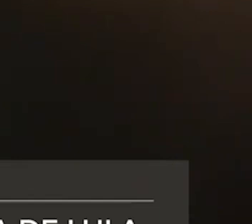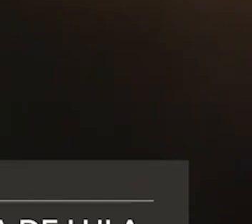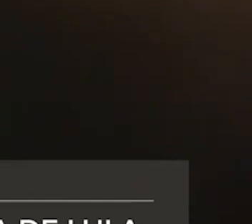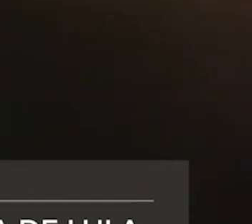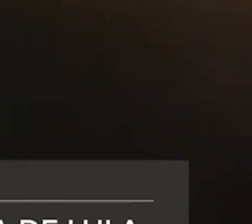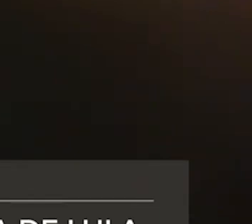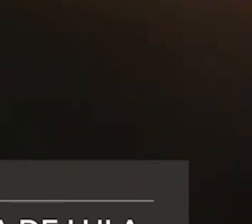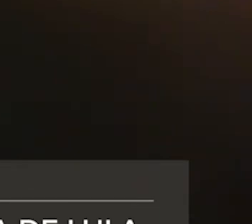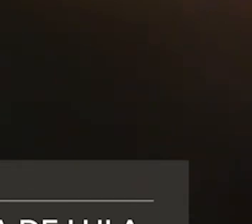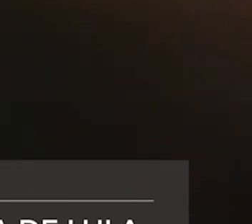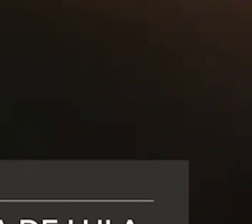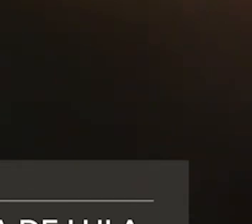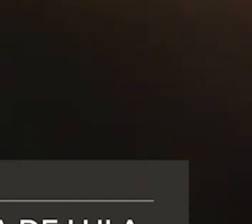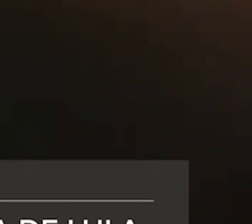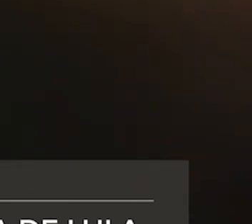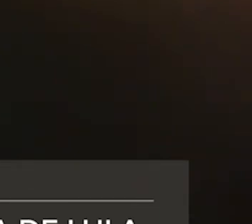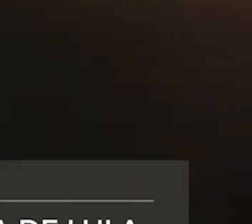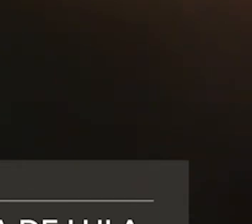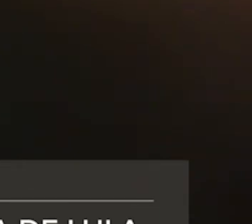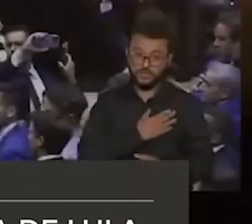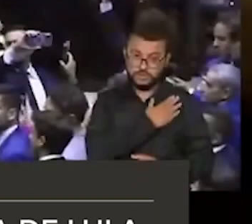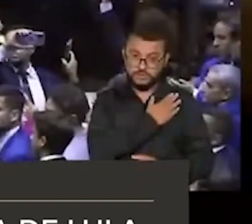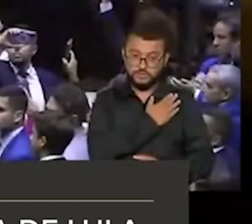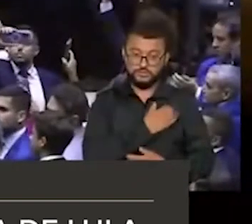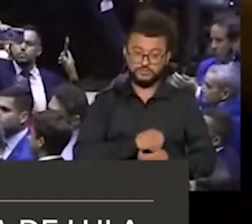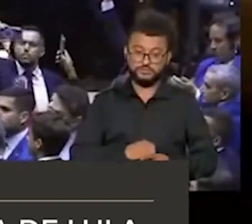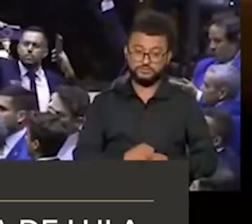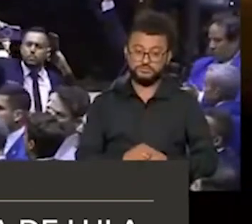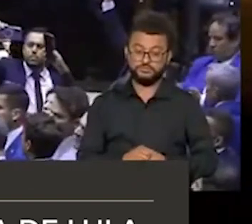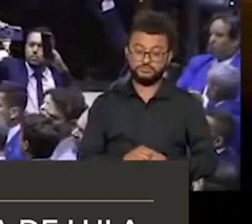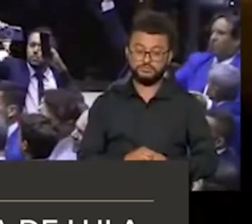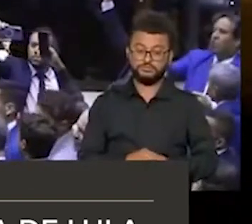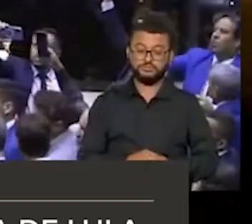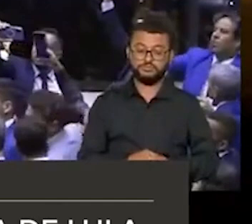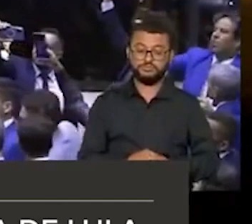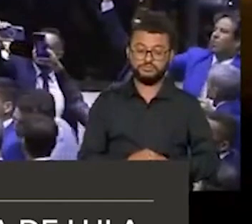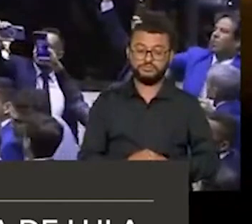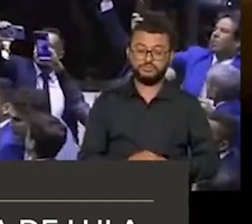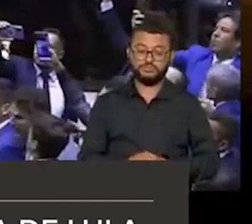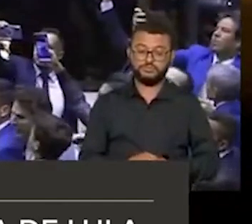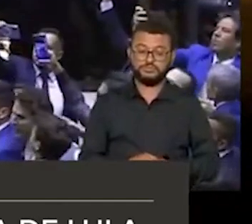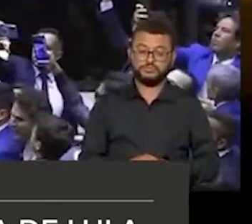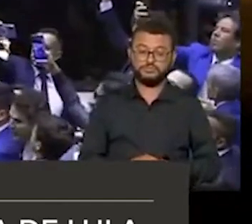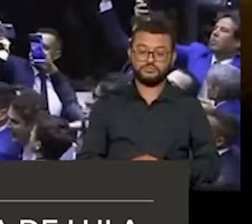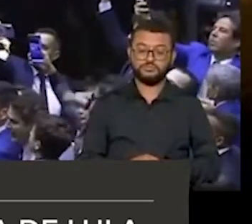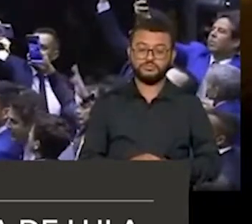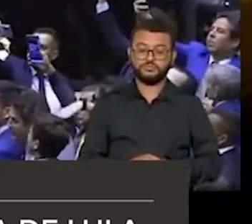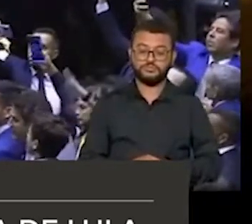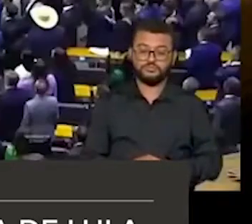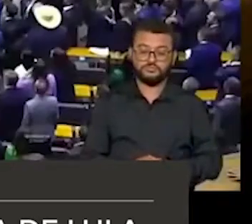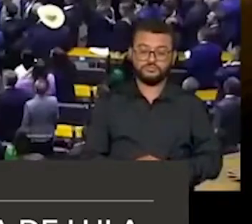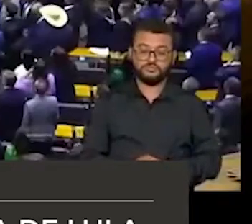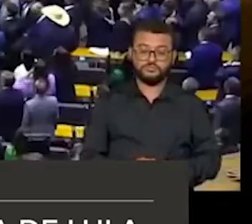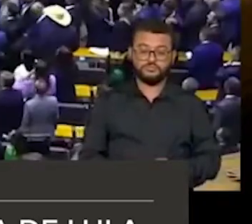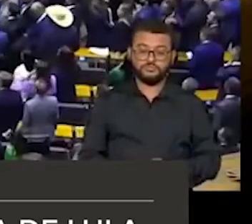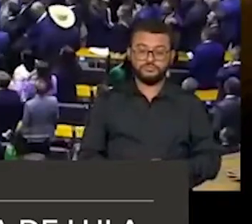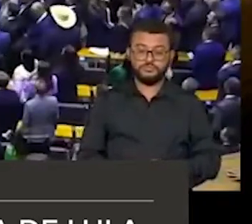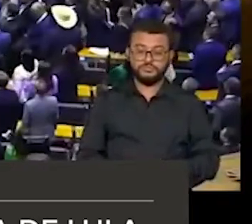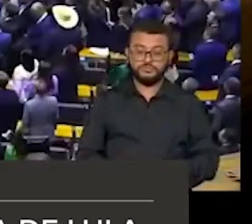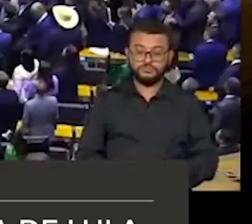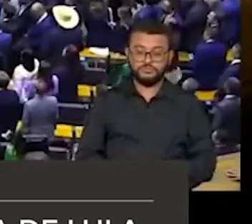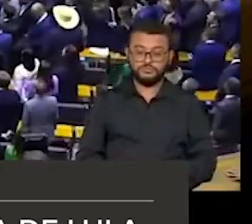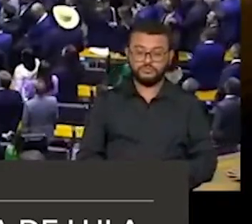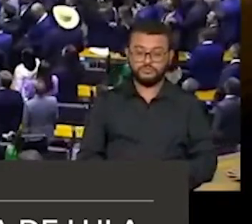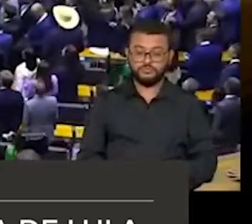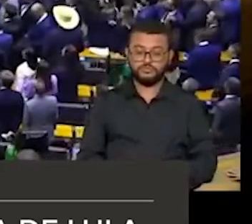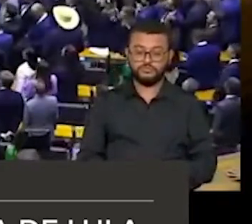saúde menstrual ou benefício fiscal para setor automotivo neste ou naquele e ou nesta ou naquela região